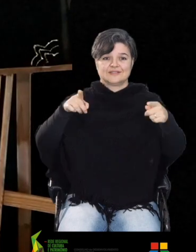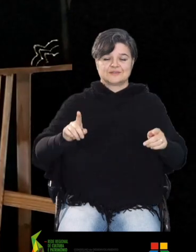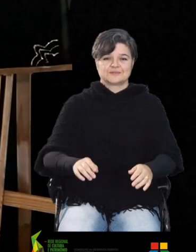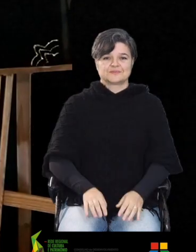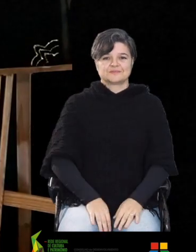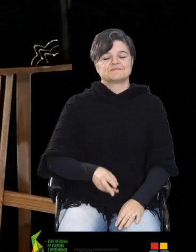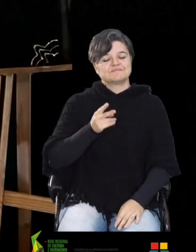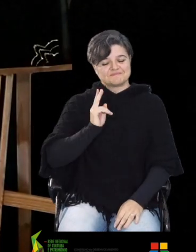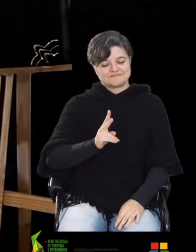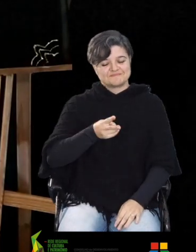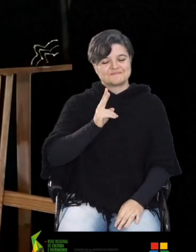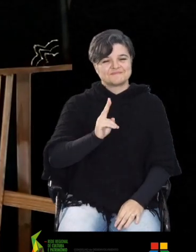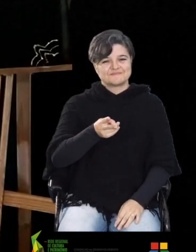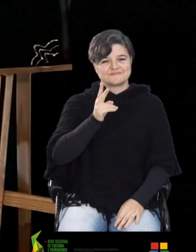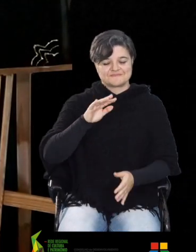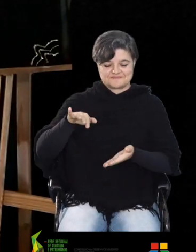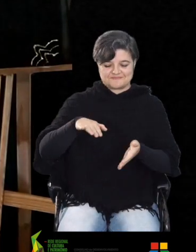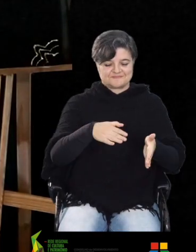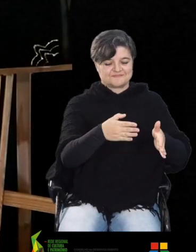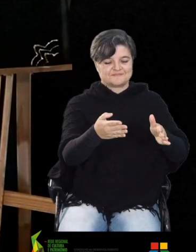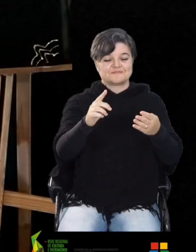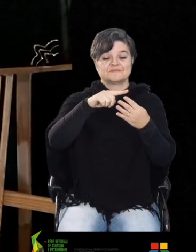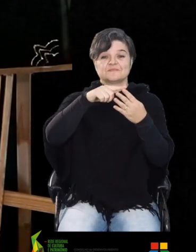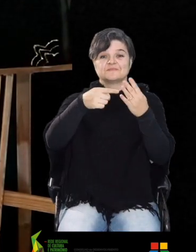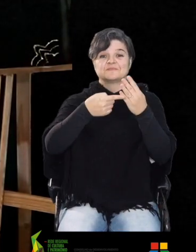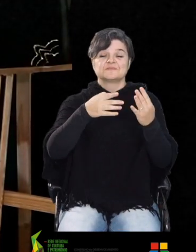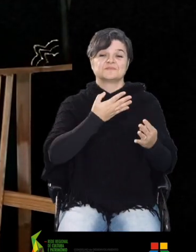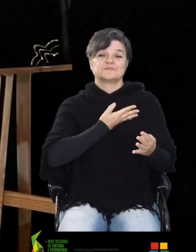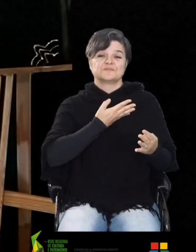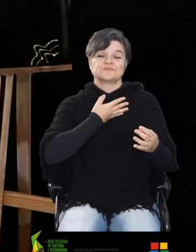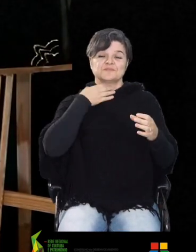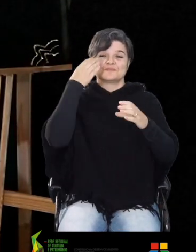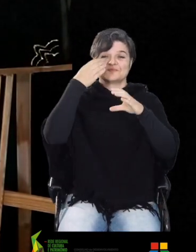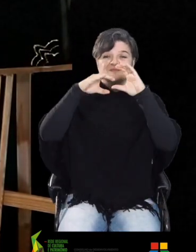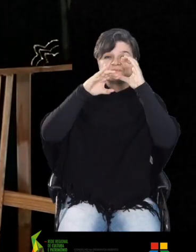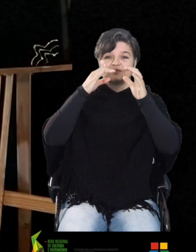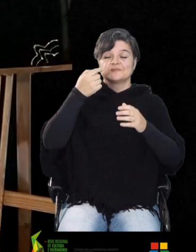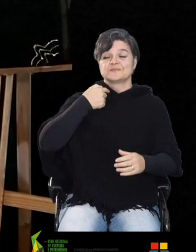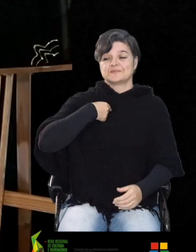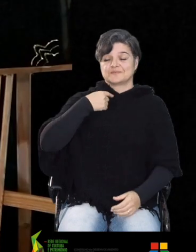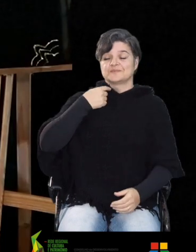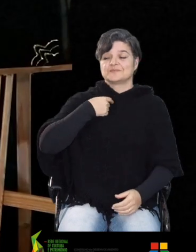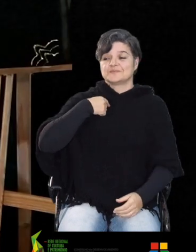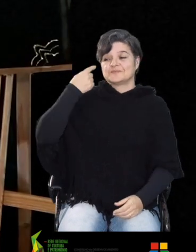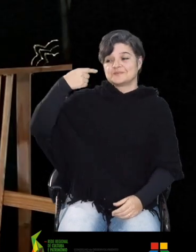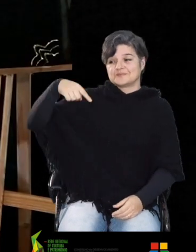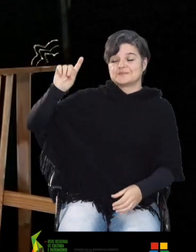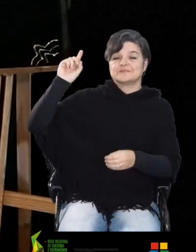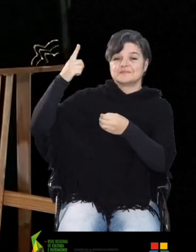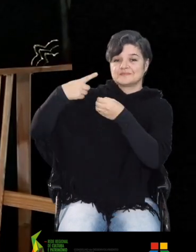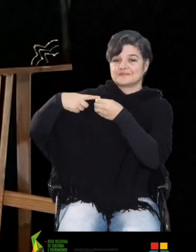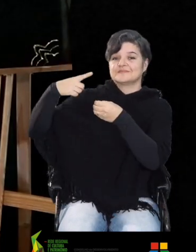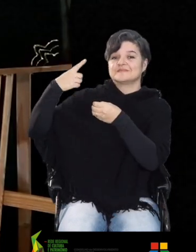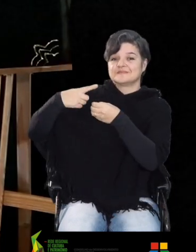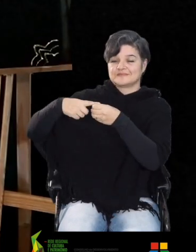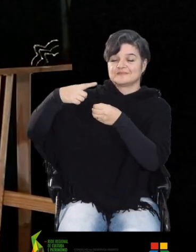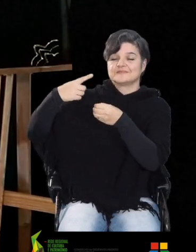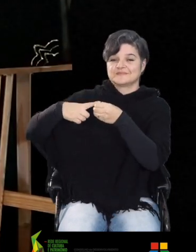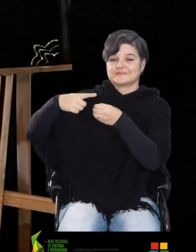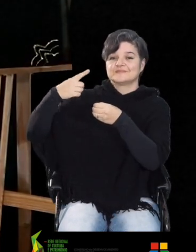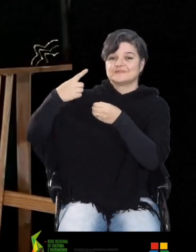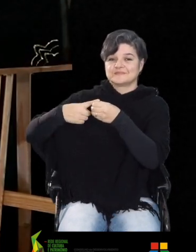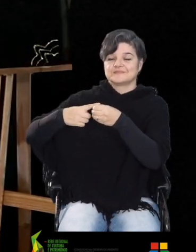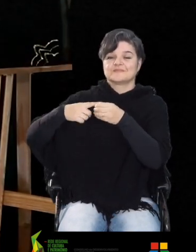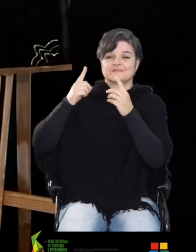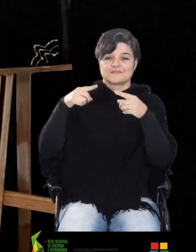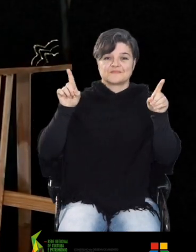seguiram quatro amigos cantando eu vou para